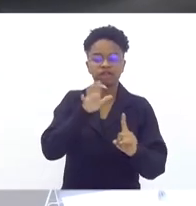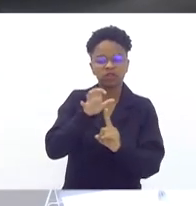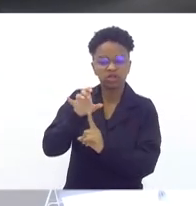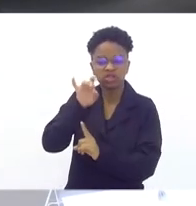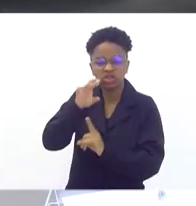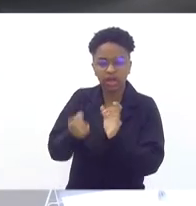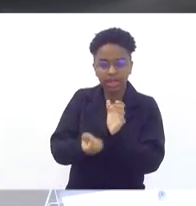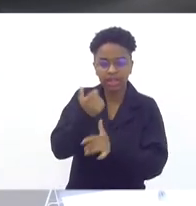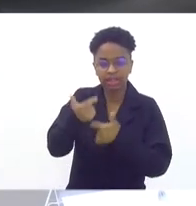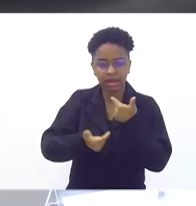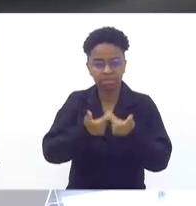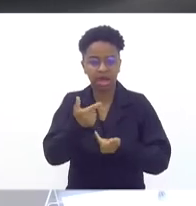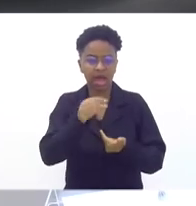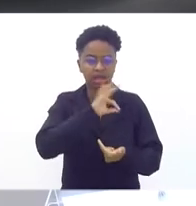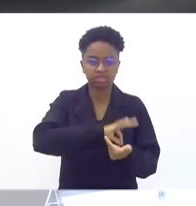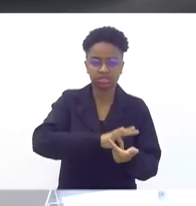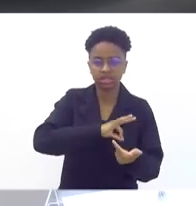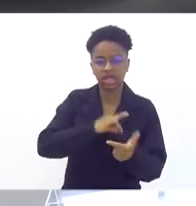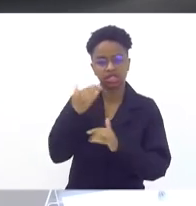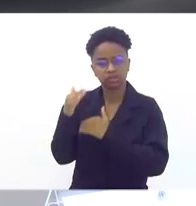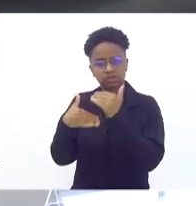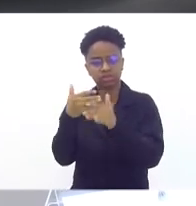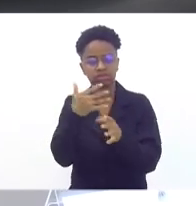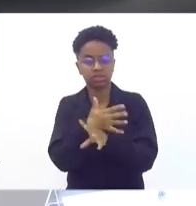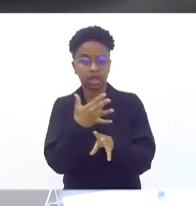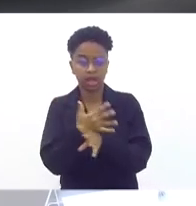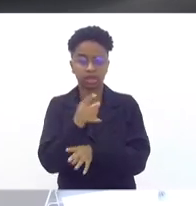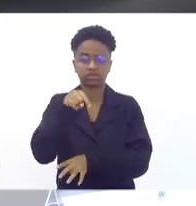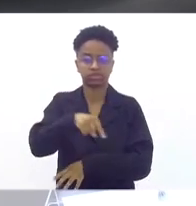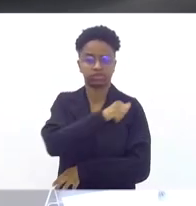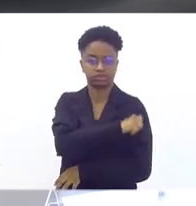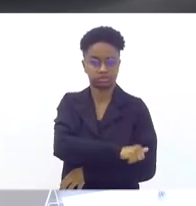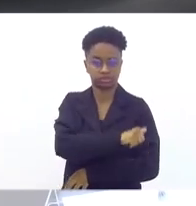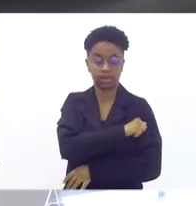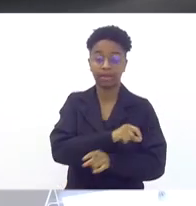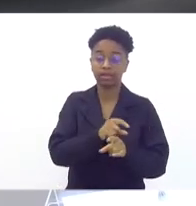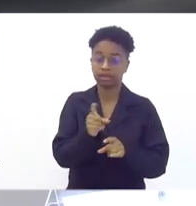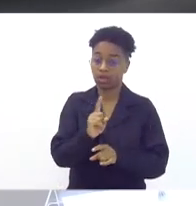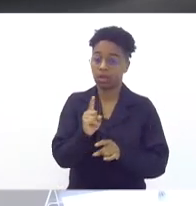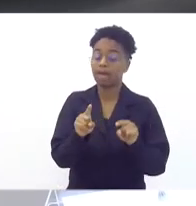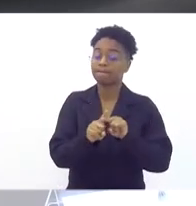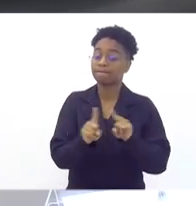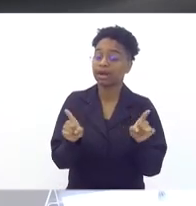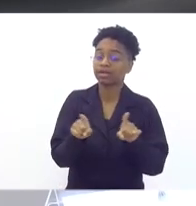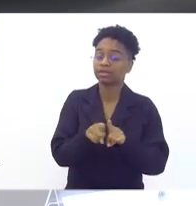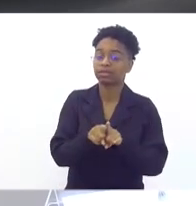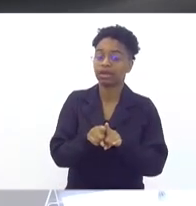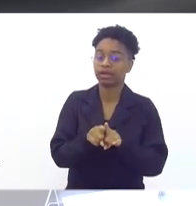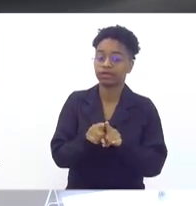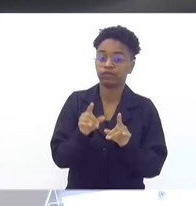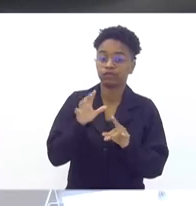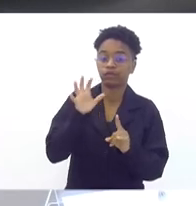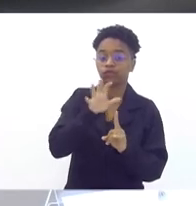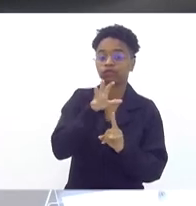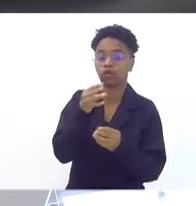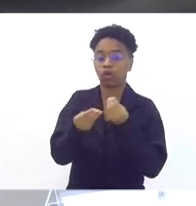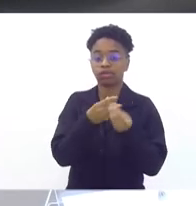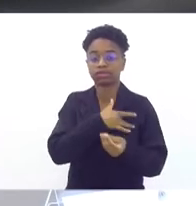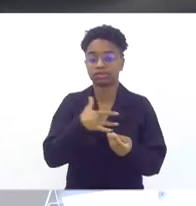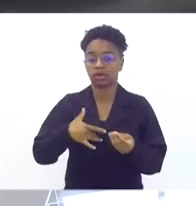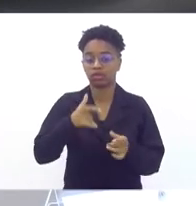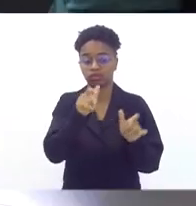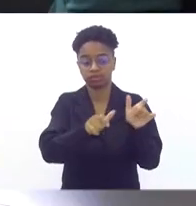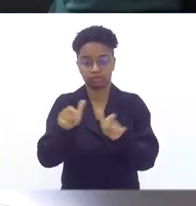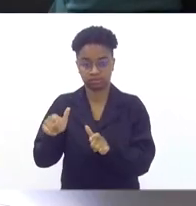de emprego de renda desenvolvimento da cidade do estado do Rio de Janeiro mas sem dúvida nenhuma com a saúde das pessoas peço atenção